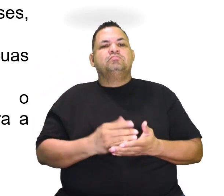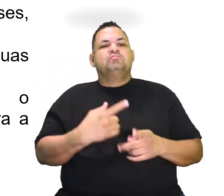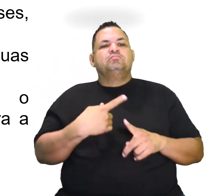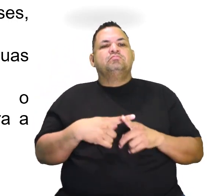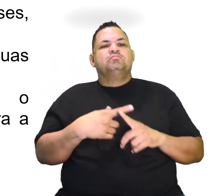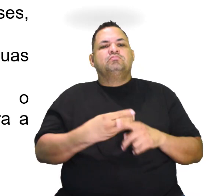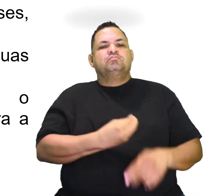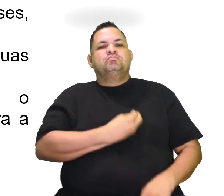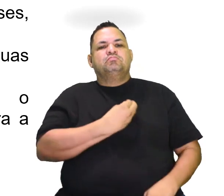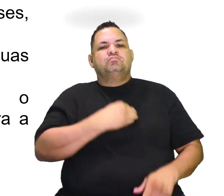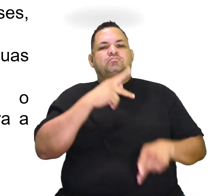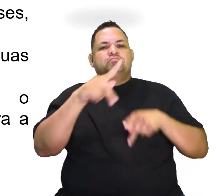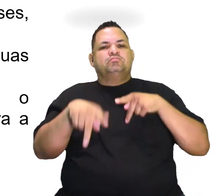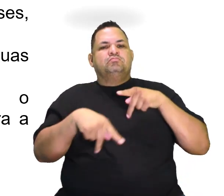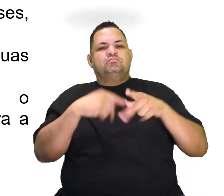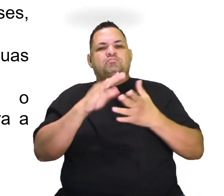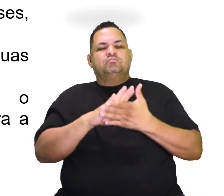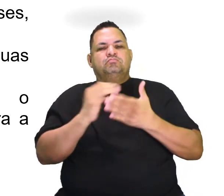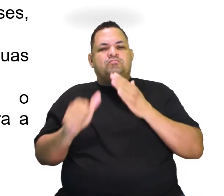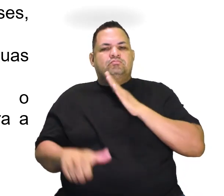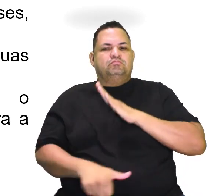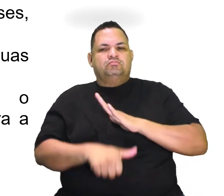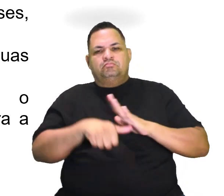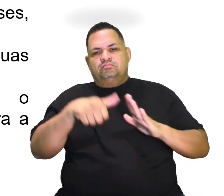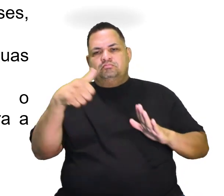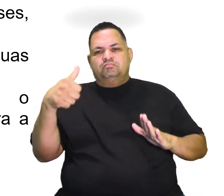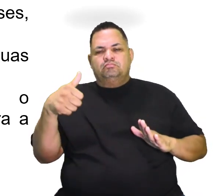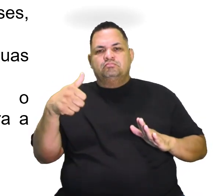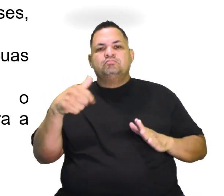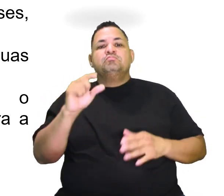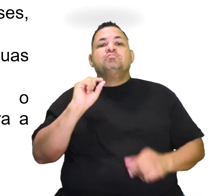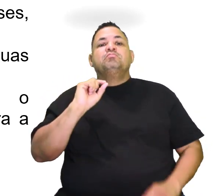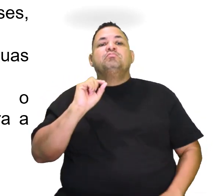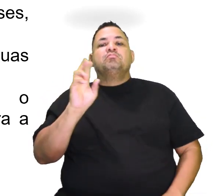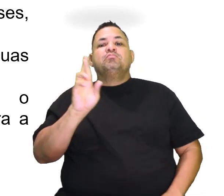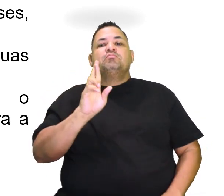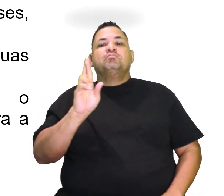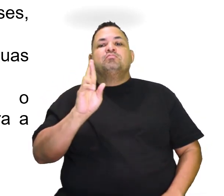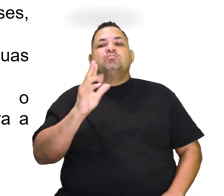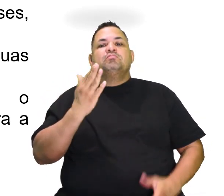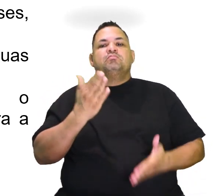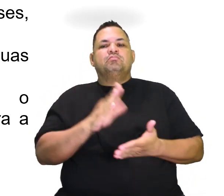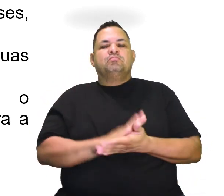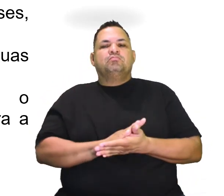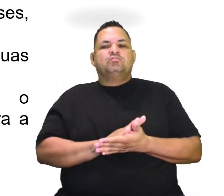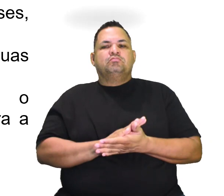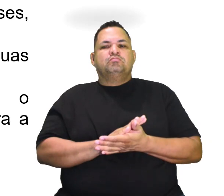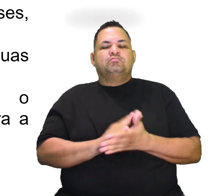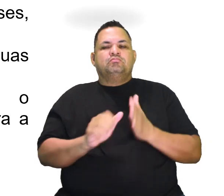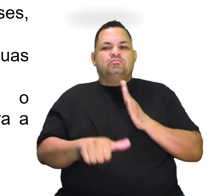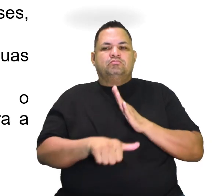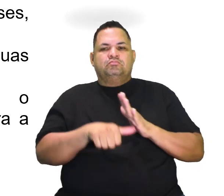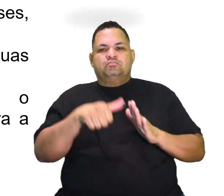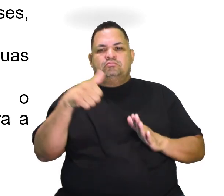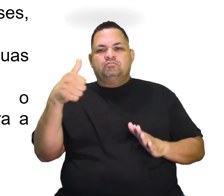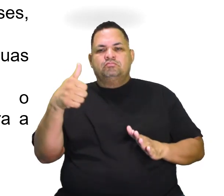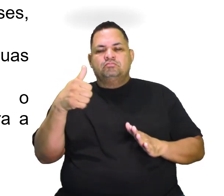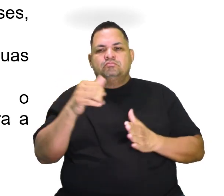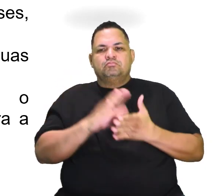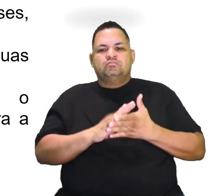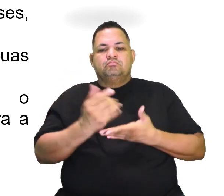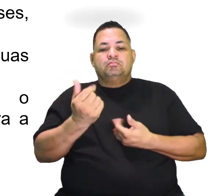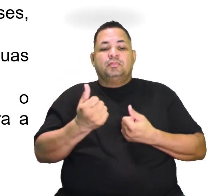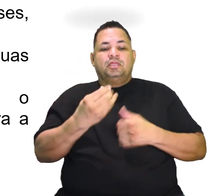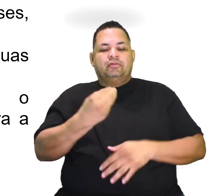Primeiro, porque há a presença de povos originários. Quem são os povos originários, professora? Originários quer dizer o quê? Os primeiros